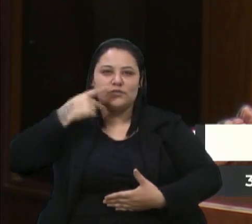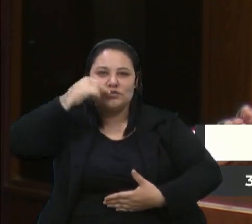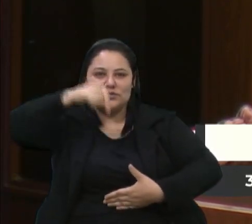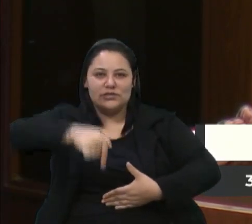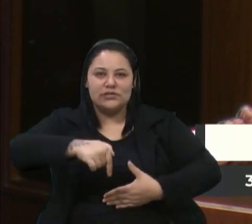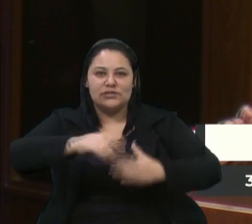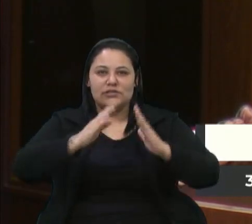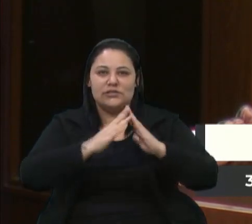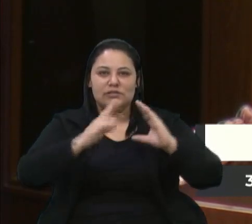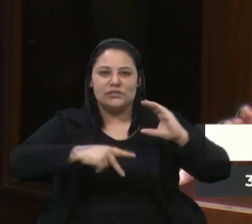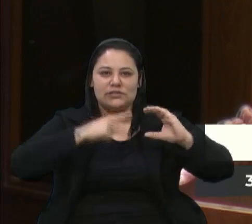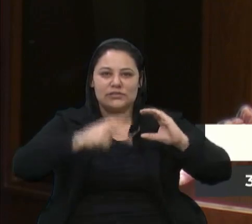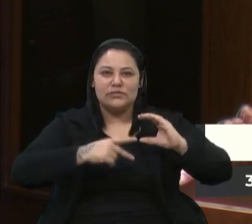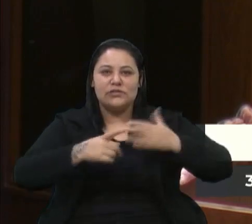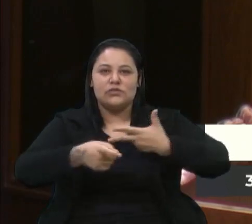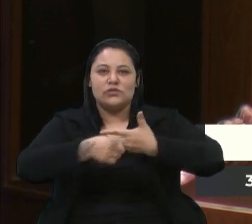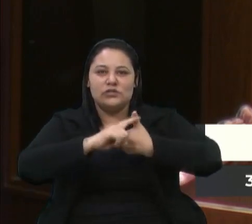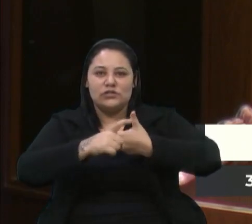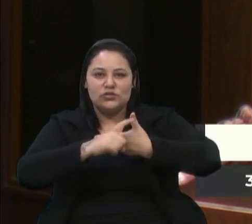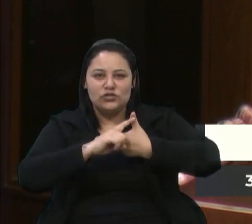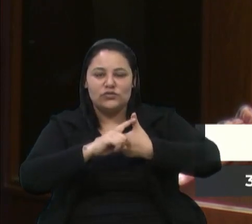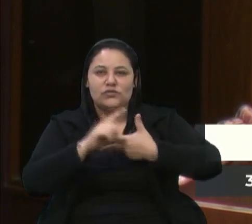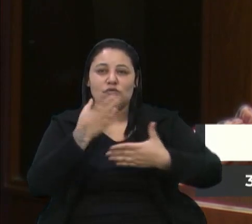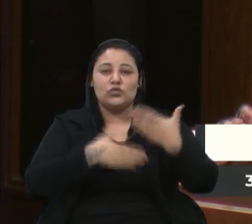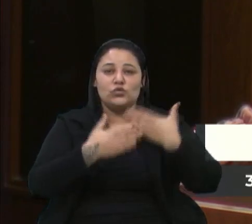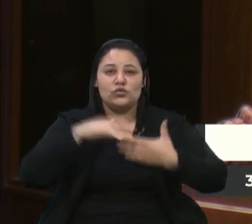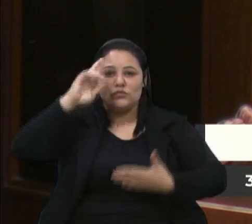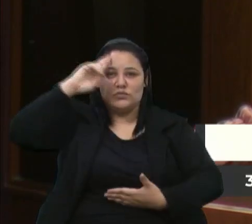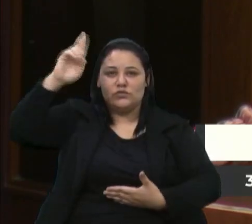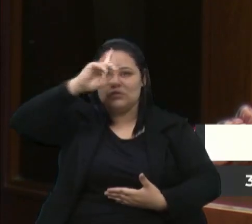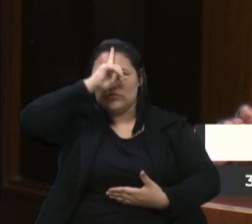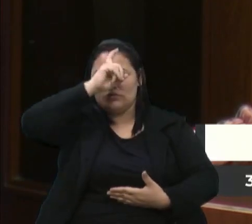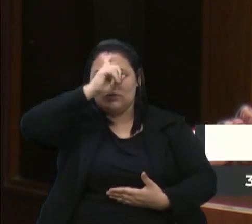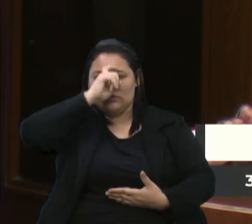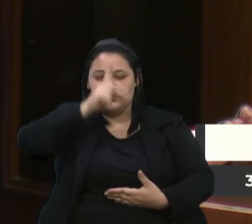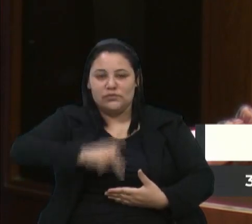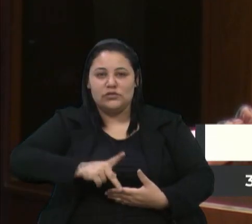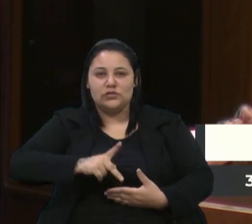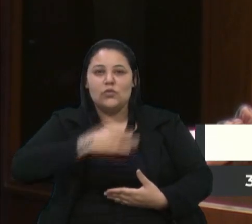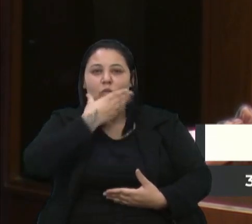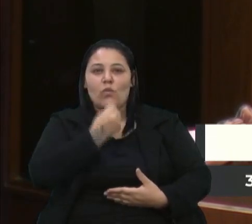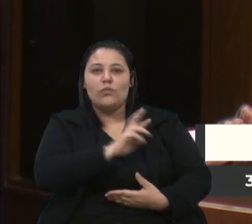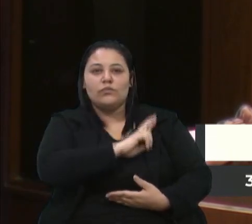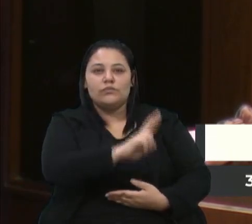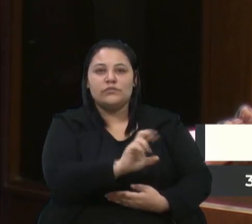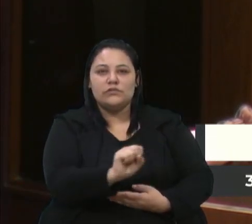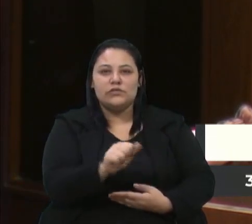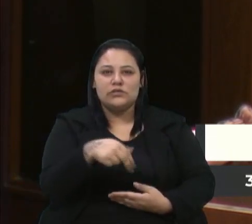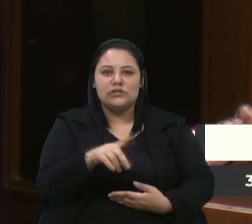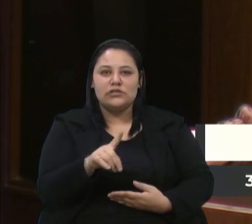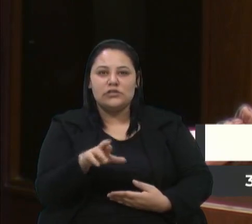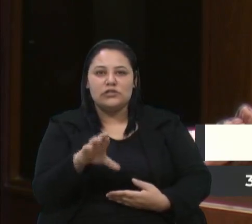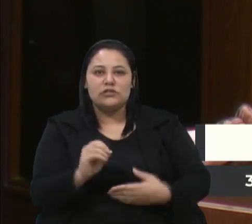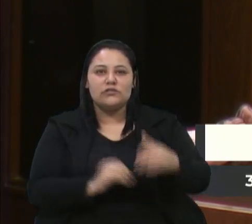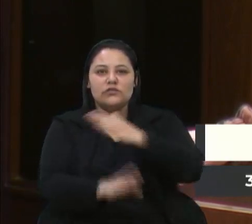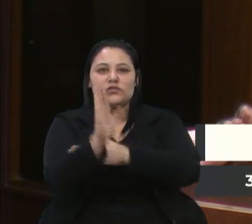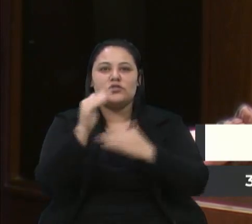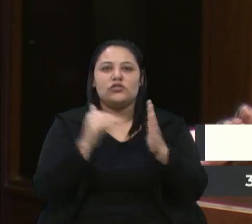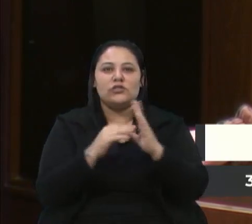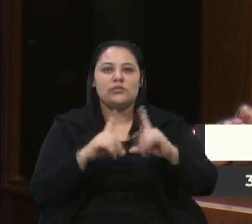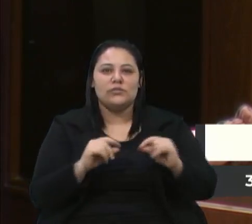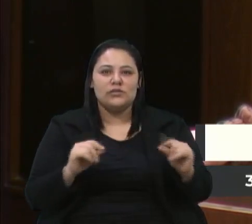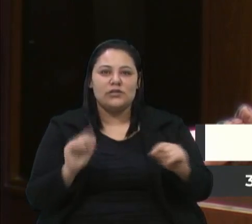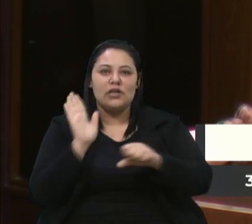o executivo, a direção do hospital, na pessoa do Sandro Junqueira, que foi até Brasília, que ajudou